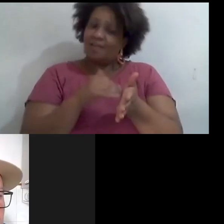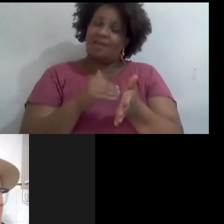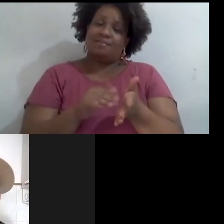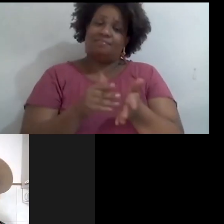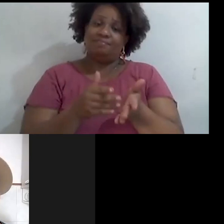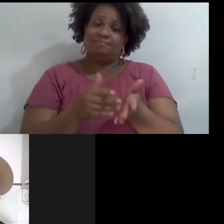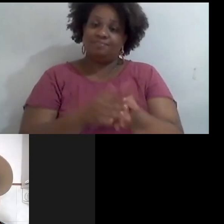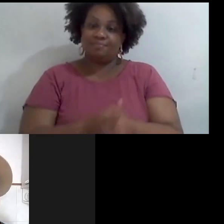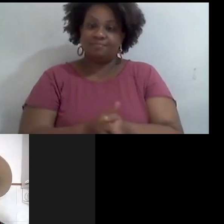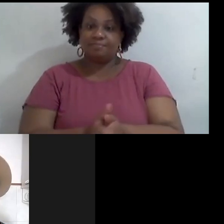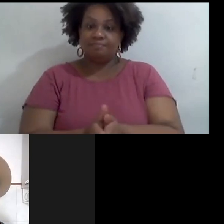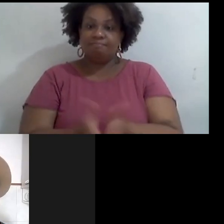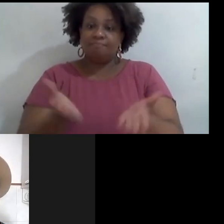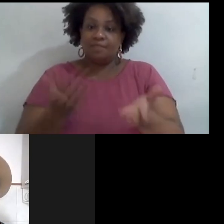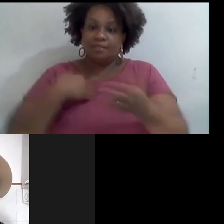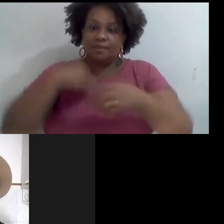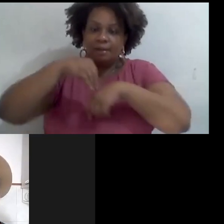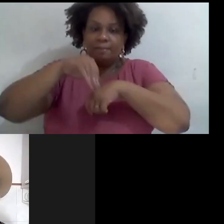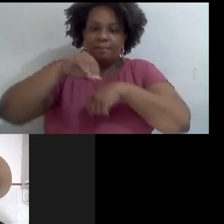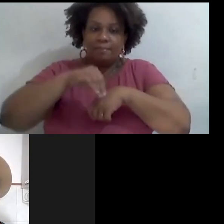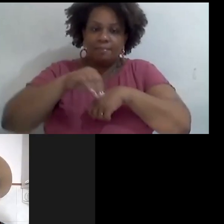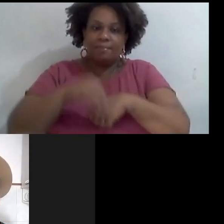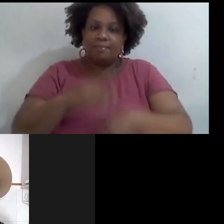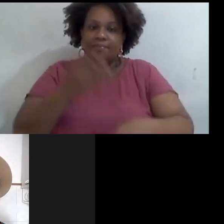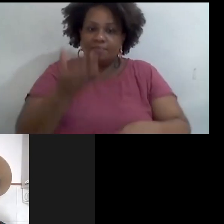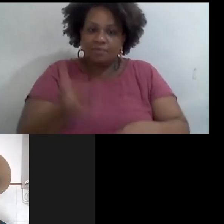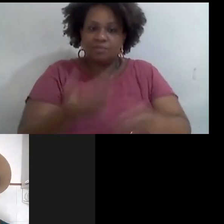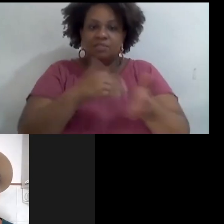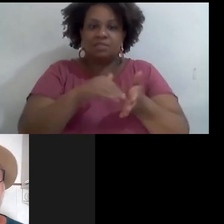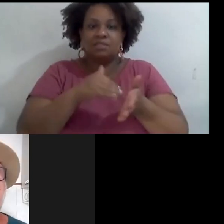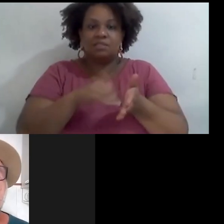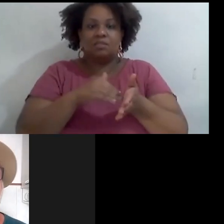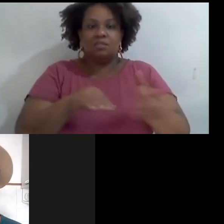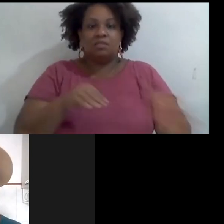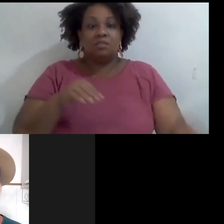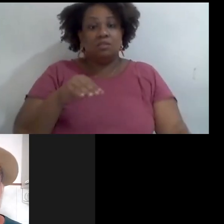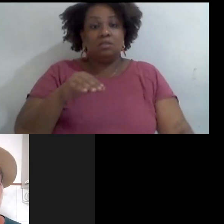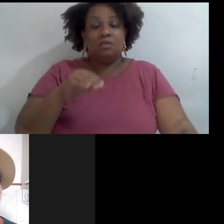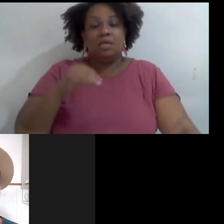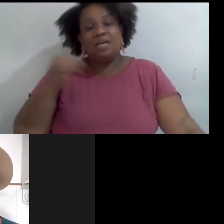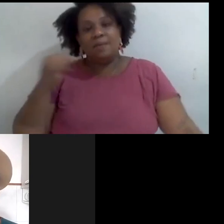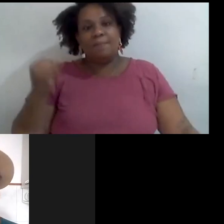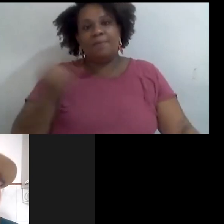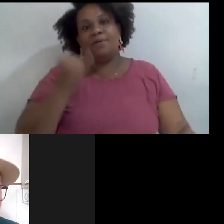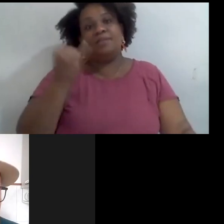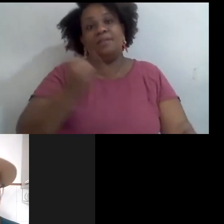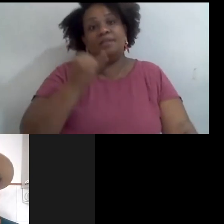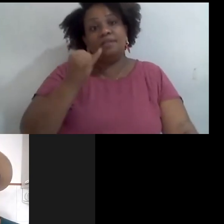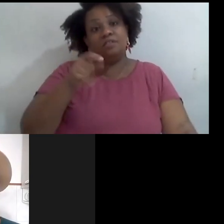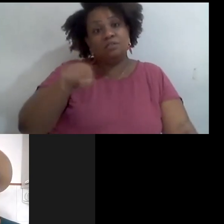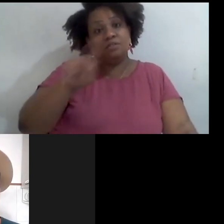que eu trago aqui para o senhor, secretário, o quanto tem sido importante essa escuta